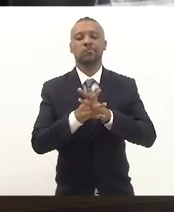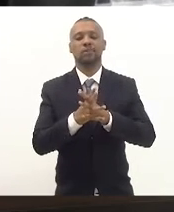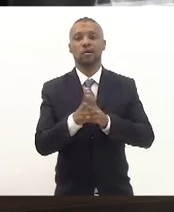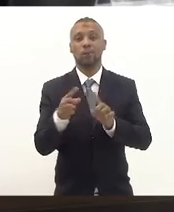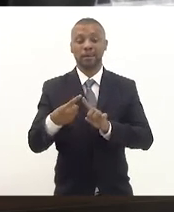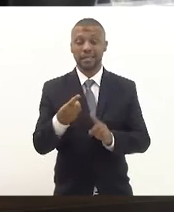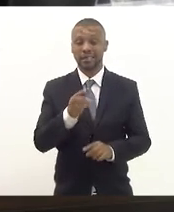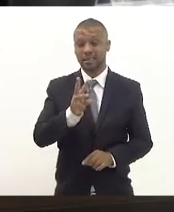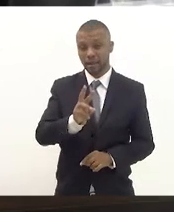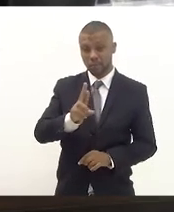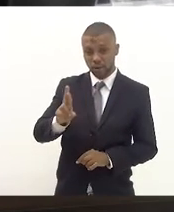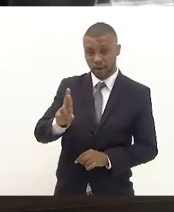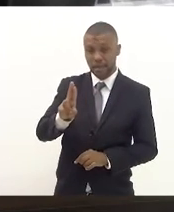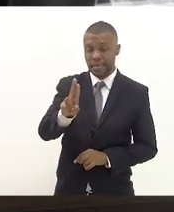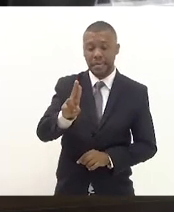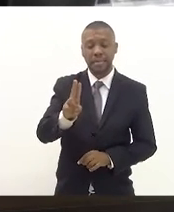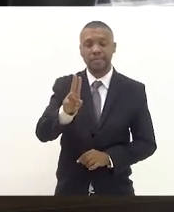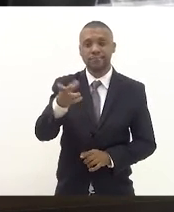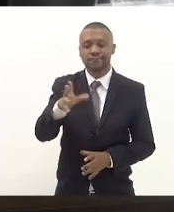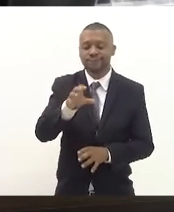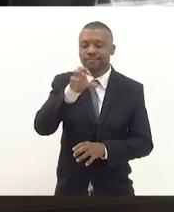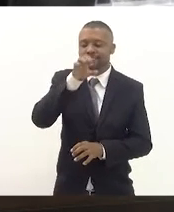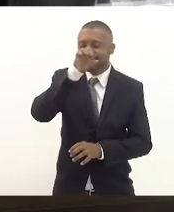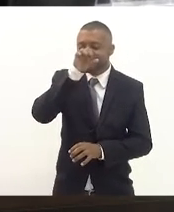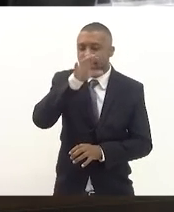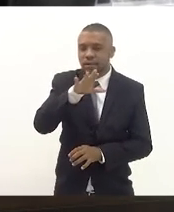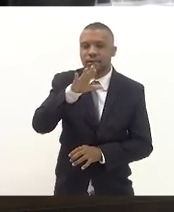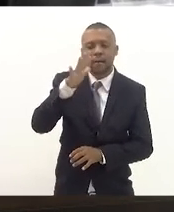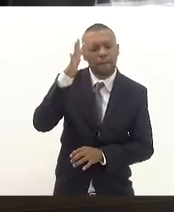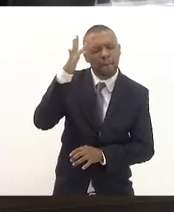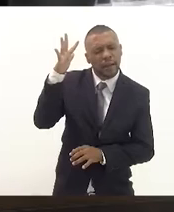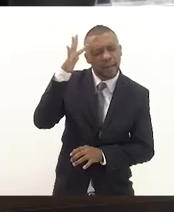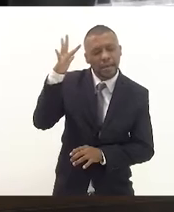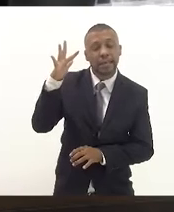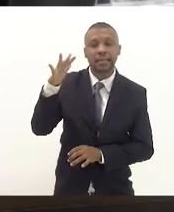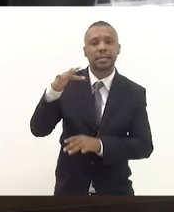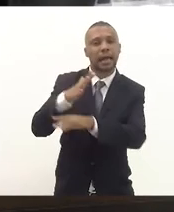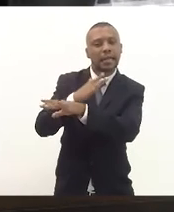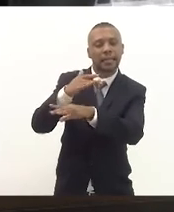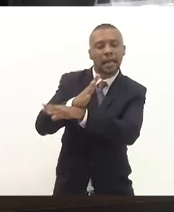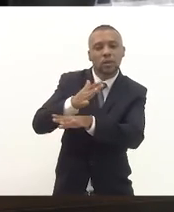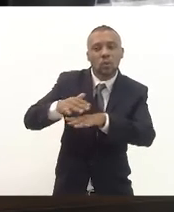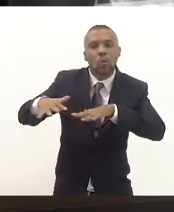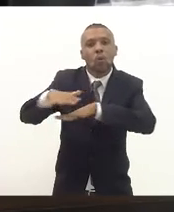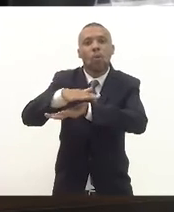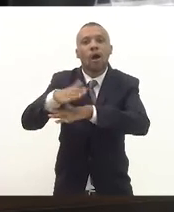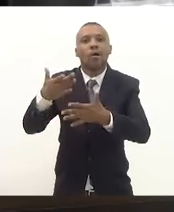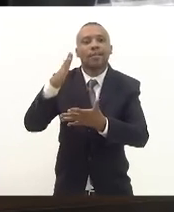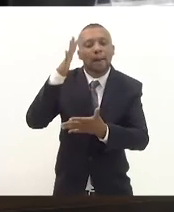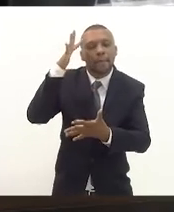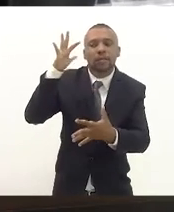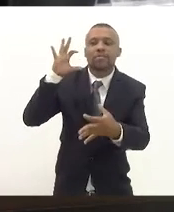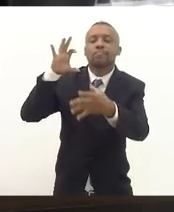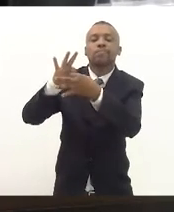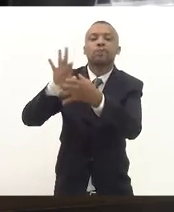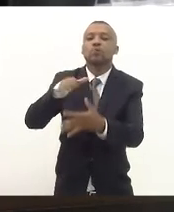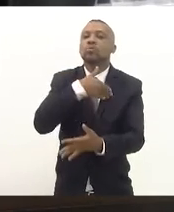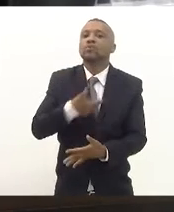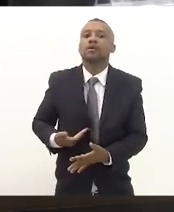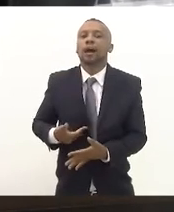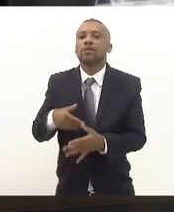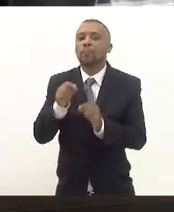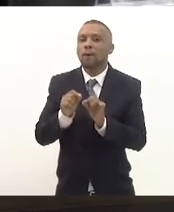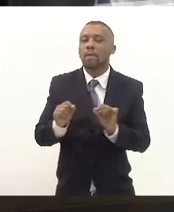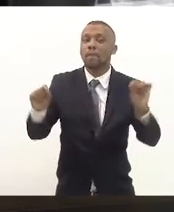esse Washington Reis ele respira Caxias pensa em Caxias e agora tá pensando em todo o estado mas sempre fiel